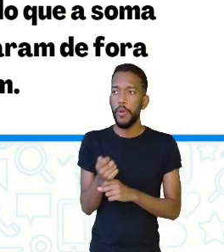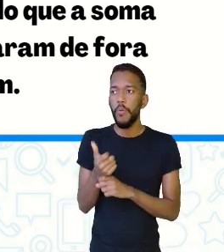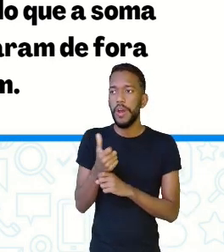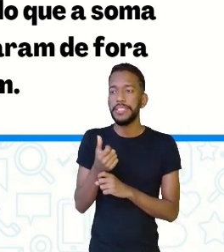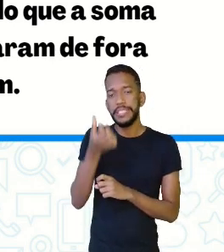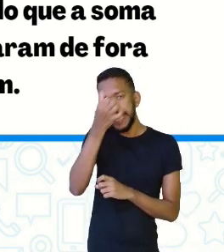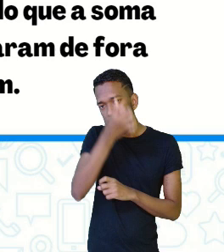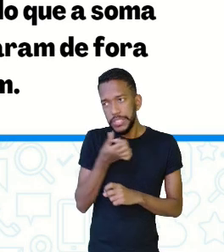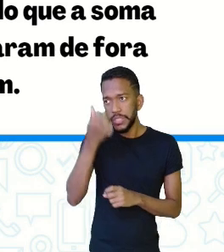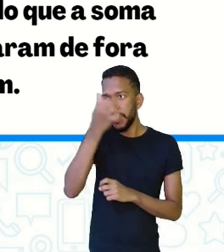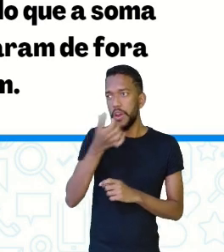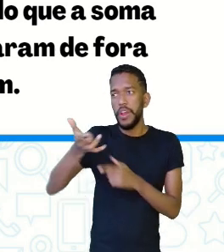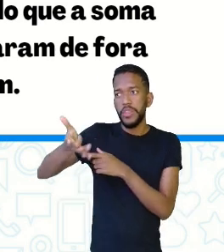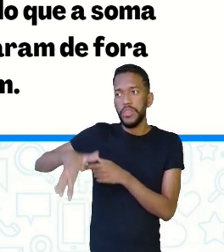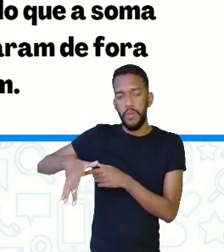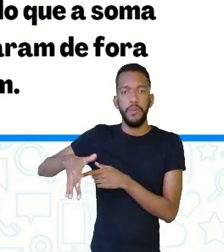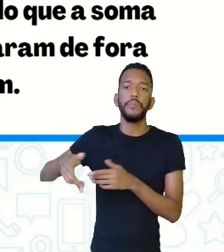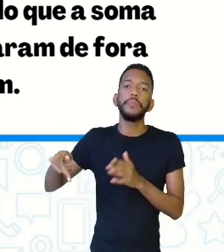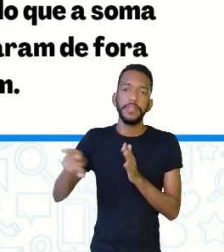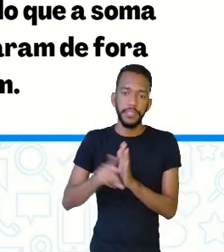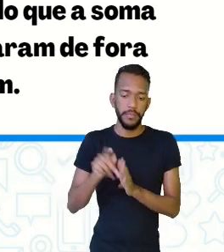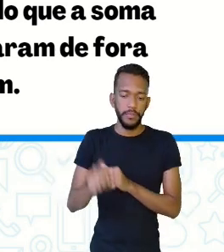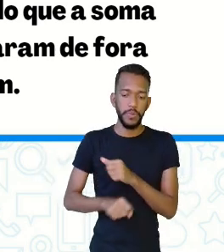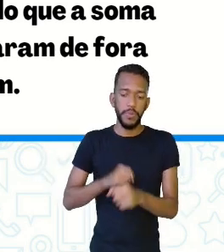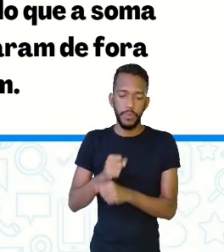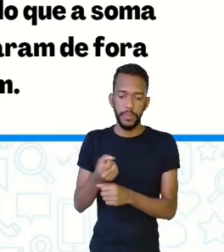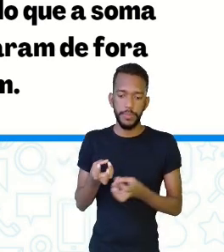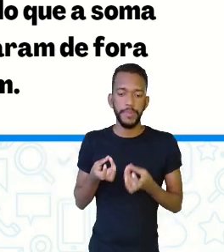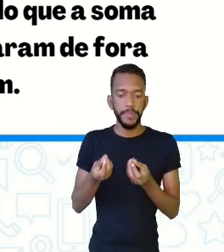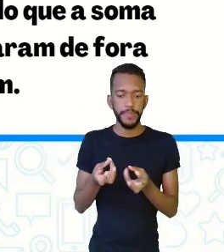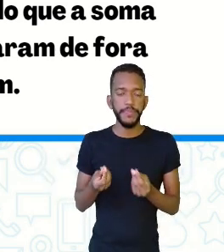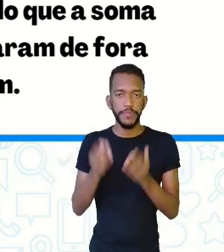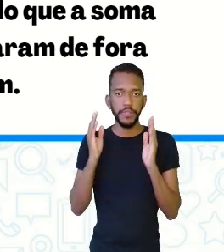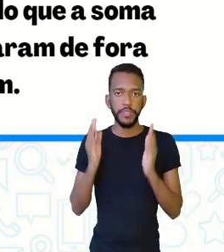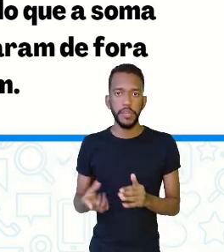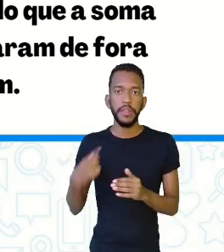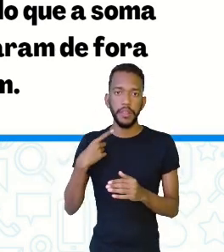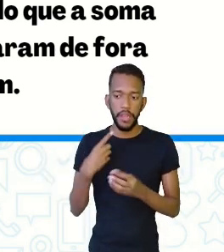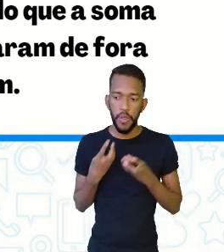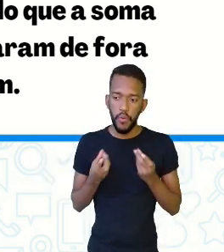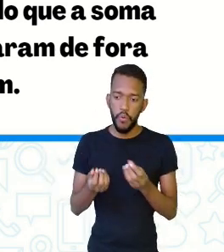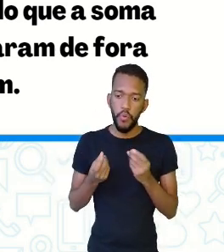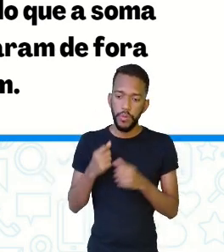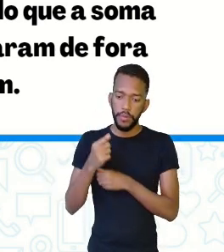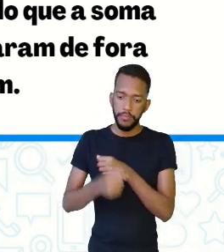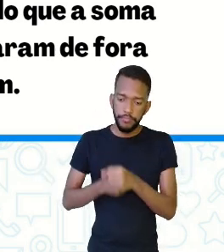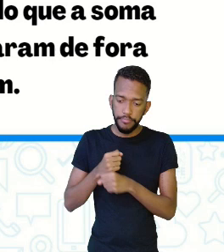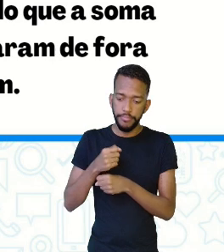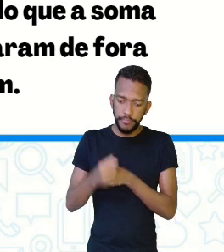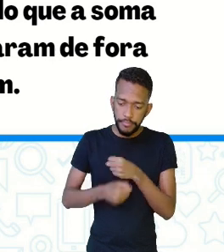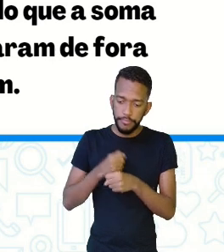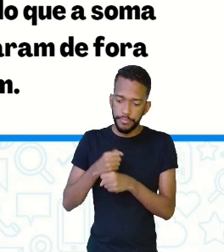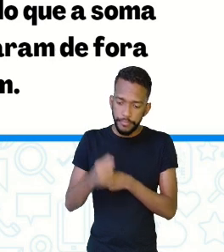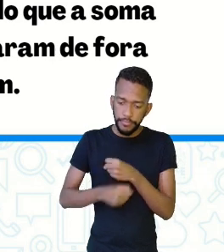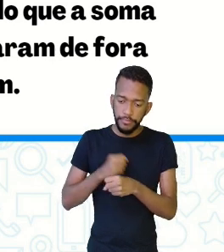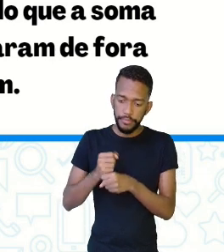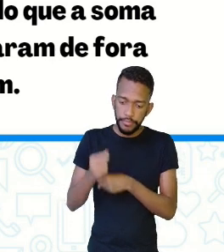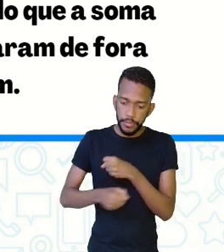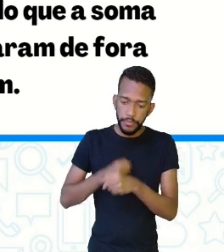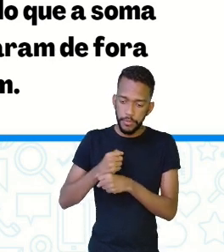que ficaram de fora dos outros anos que foram contados. Então, vão se contando essas horas até dar um